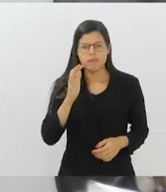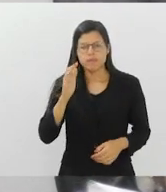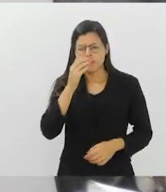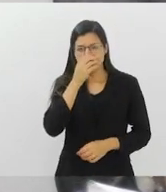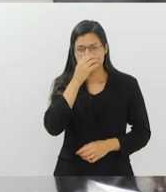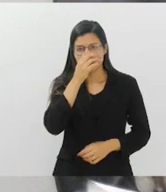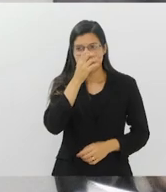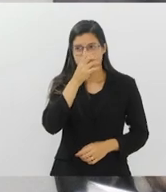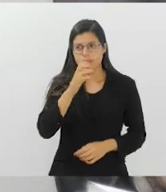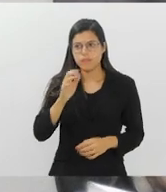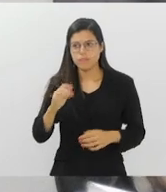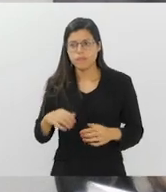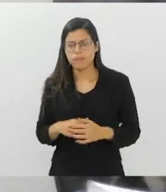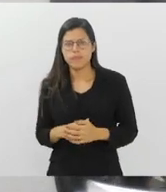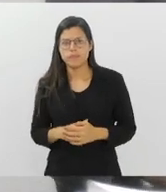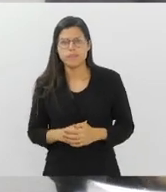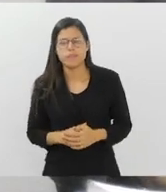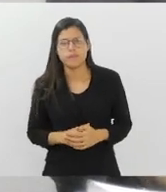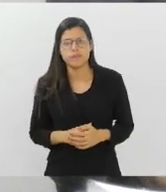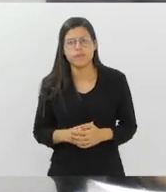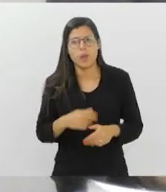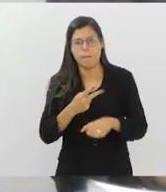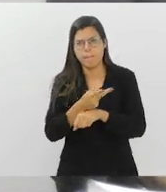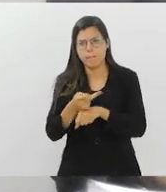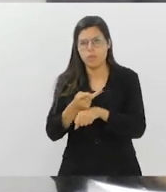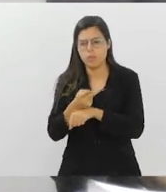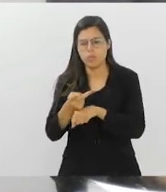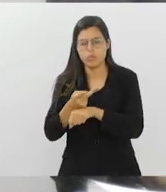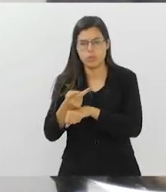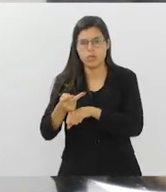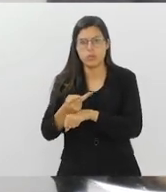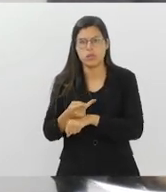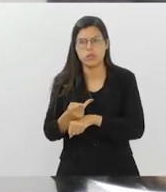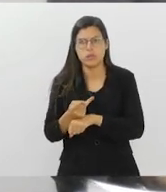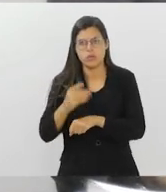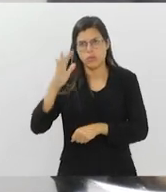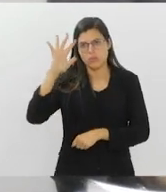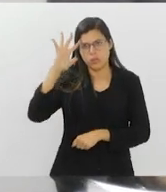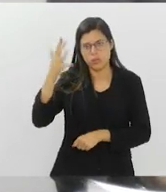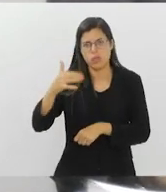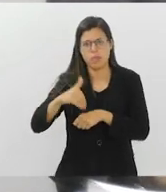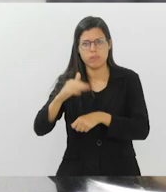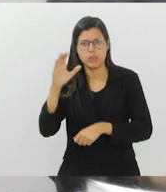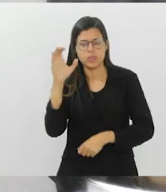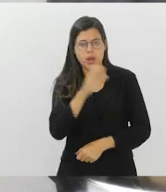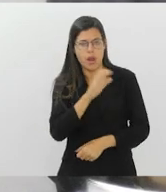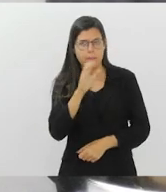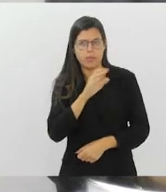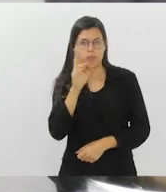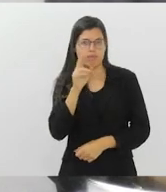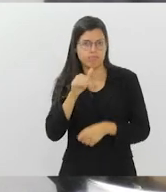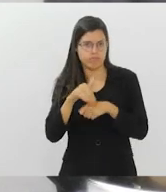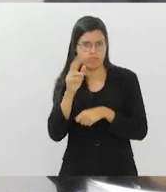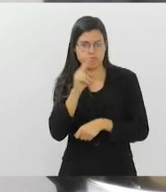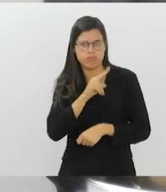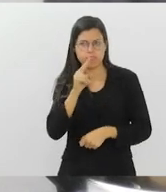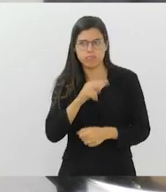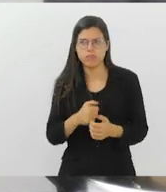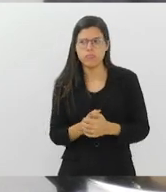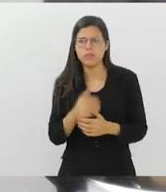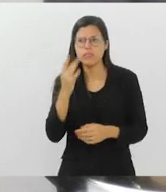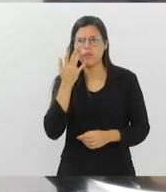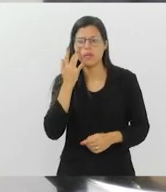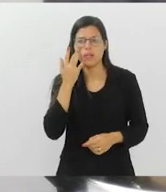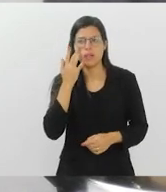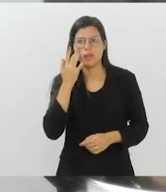que buscando, né, uma solução mais rápida, mais emergencial, e eu acho que